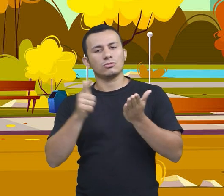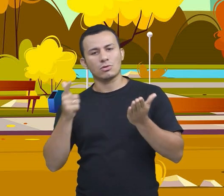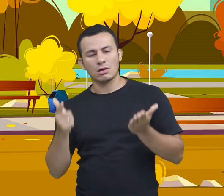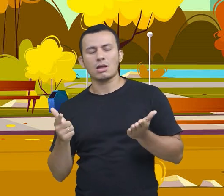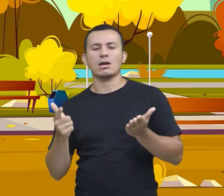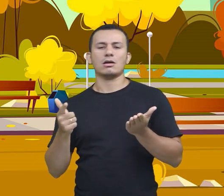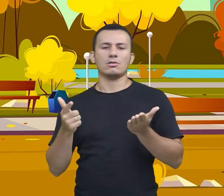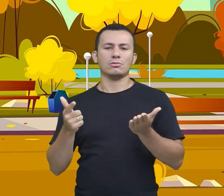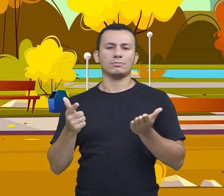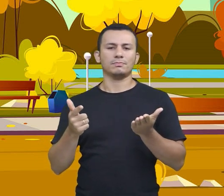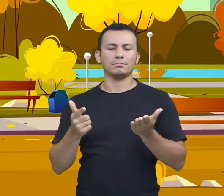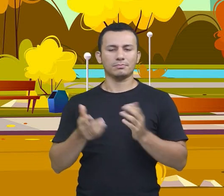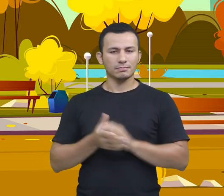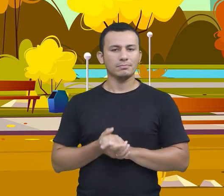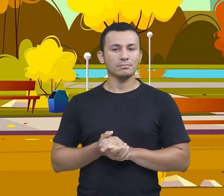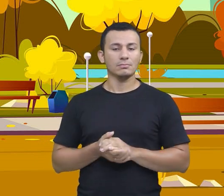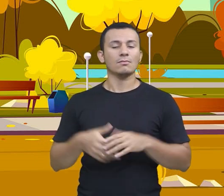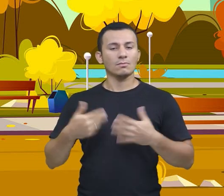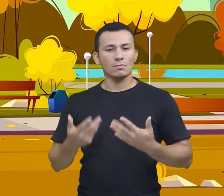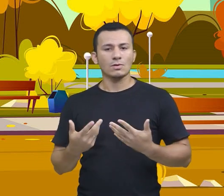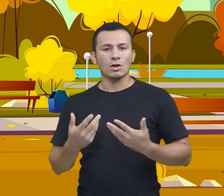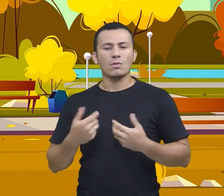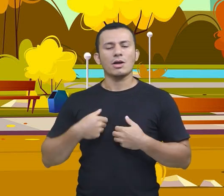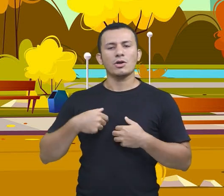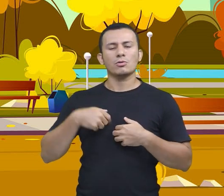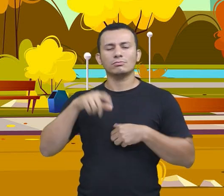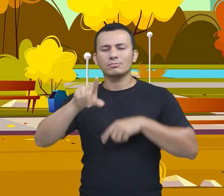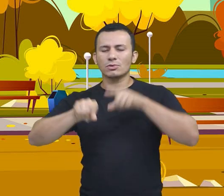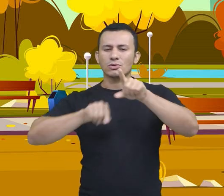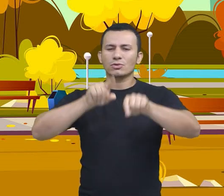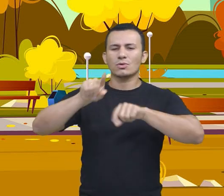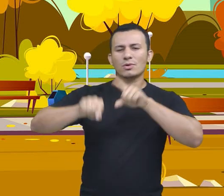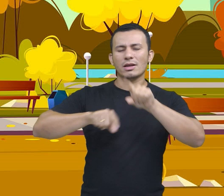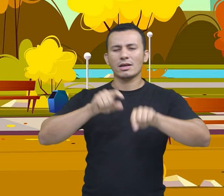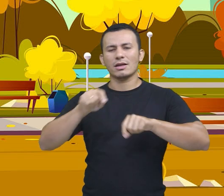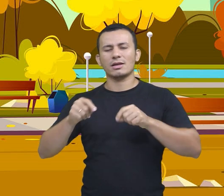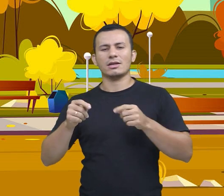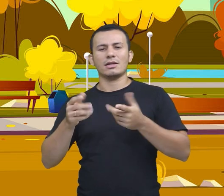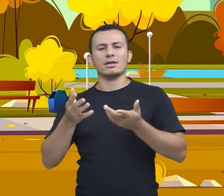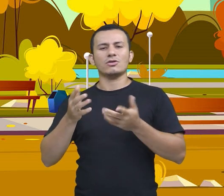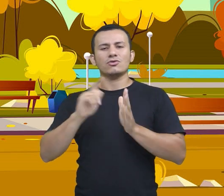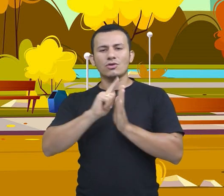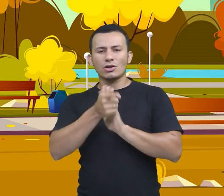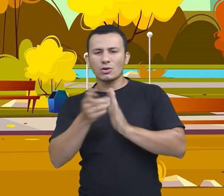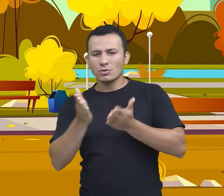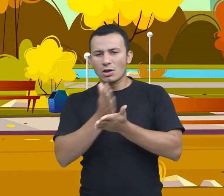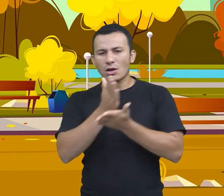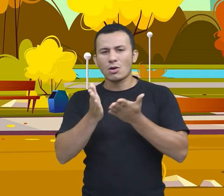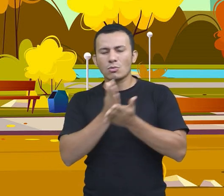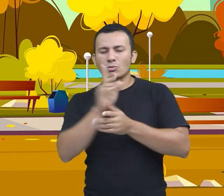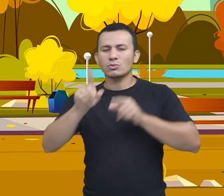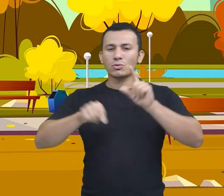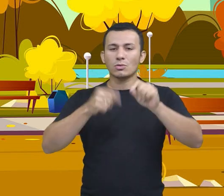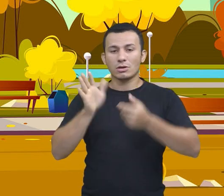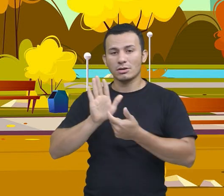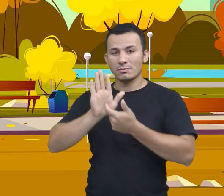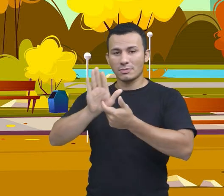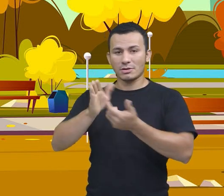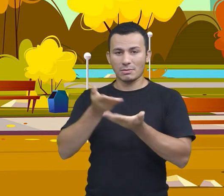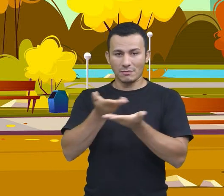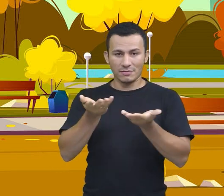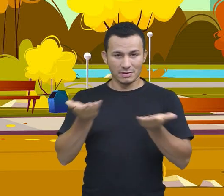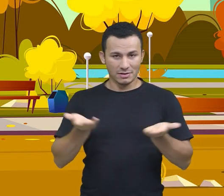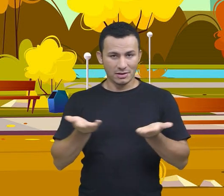Jornais. E o que eu fiz? Eu separei alguns desses gêneros para vocês conhecerem.